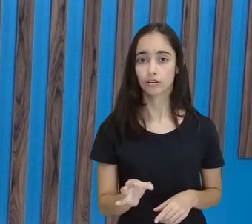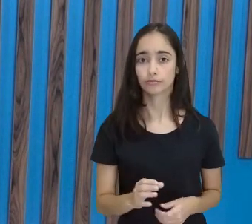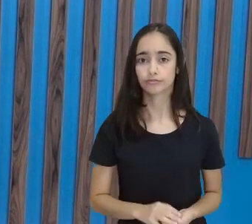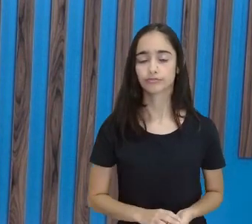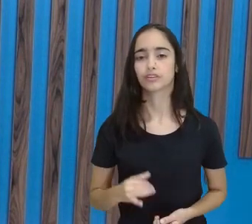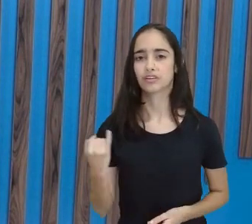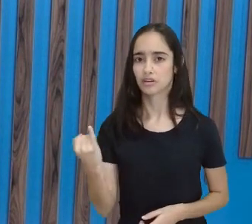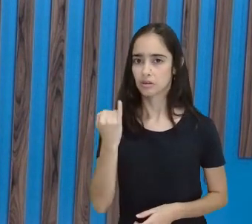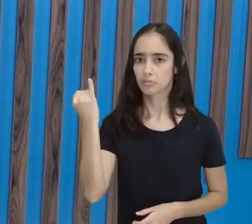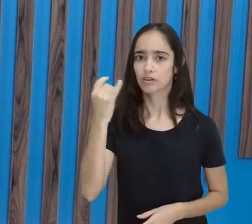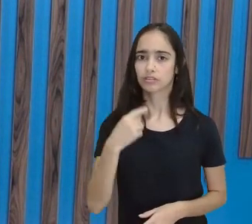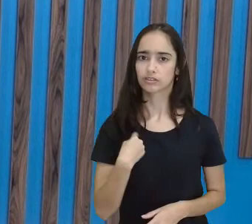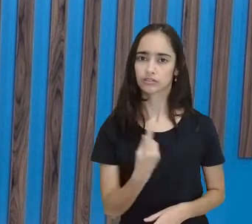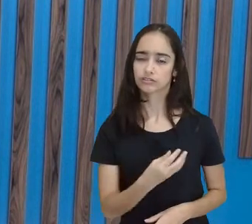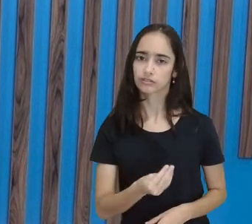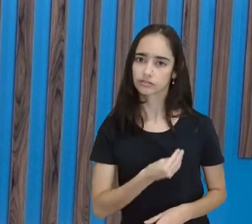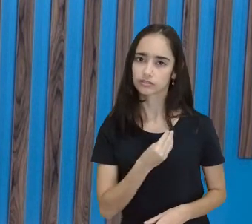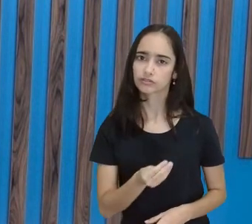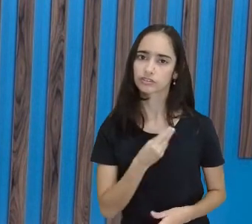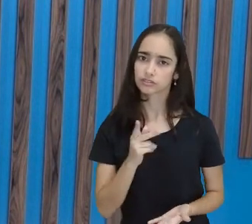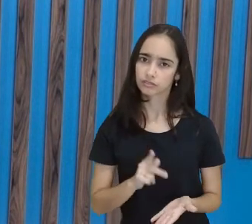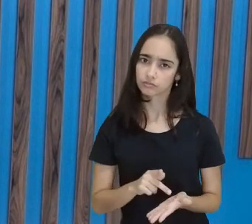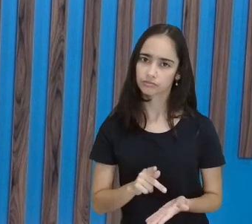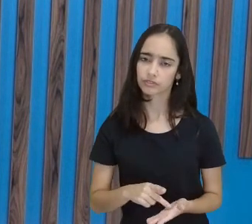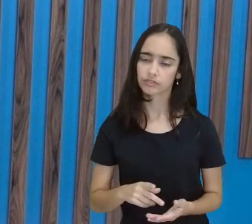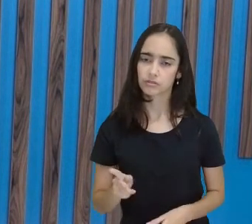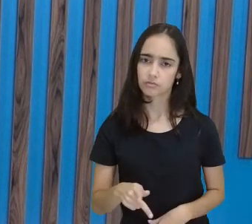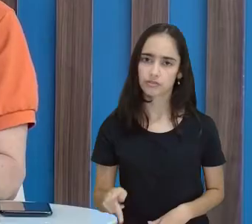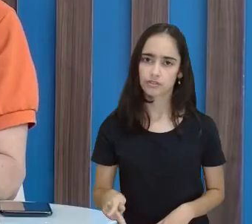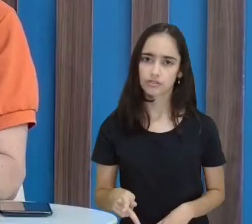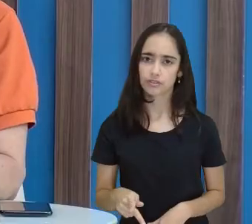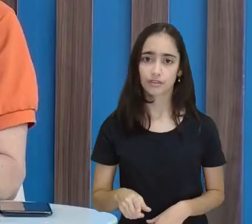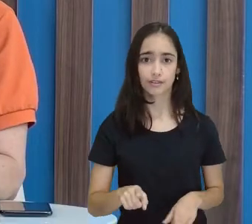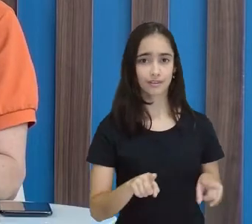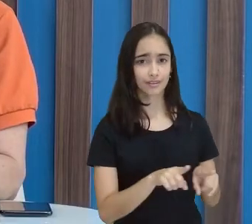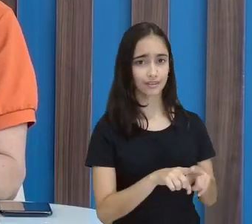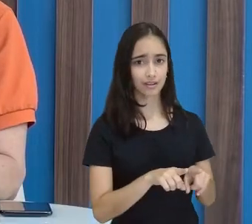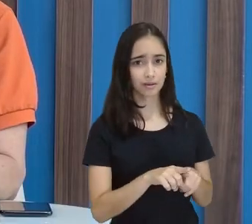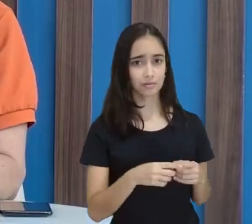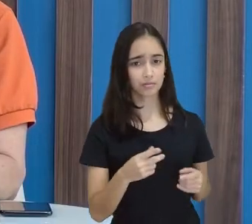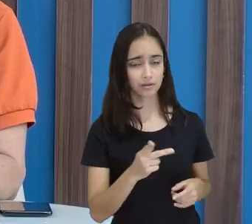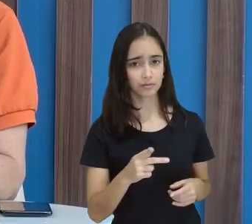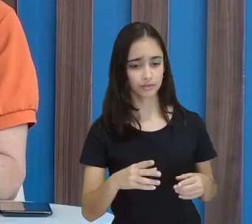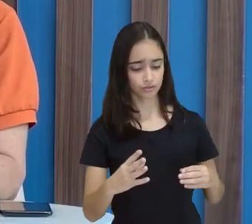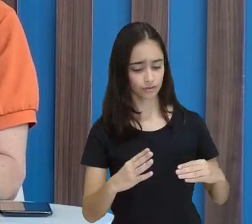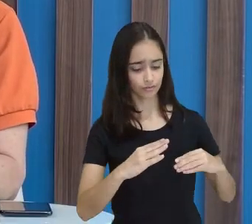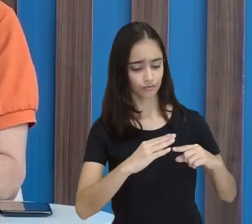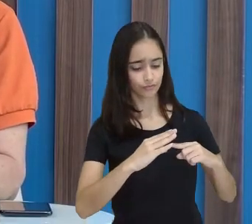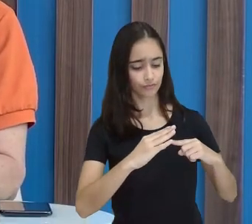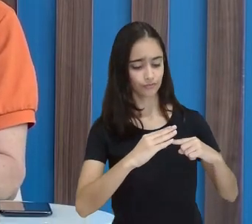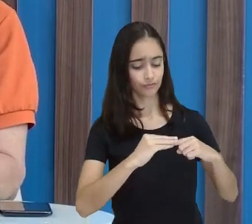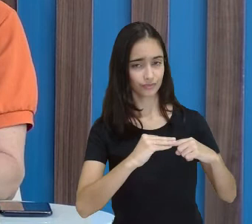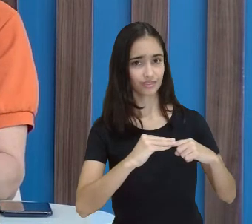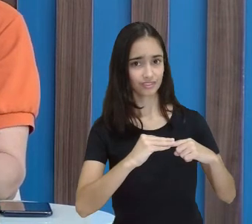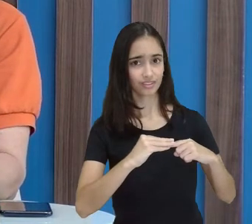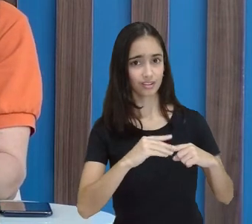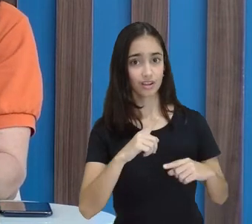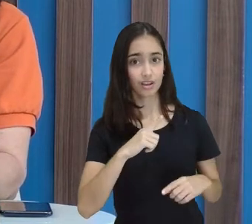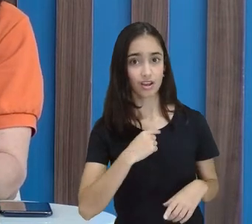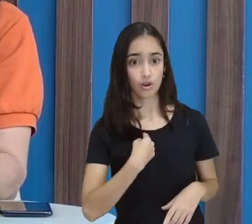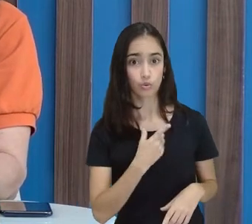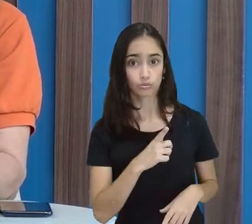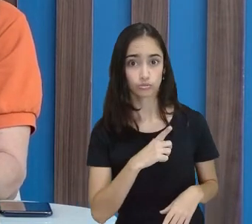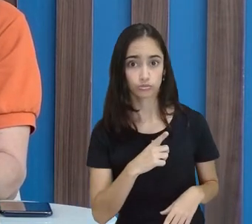vida da gente, né, professora Sandra? São essenciais, né? Você viu ali também o oxímetro, né? Eu tive Covid, aí